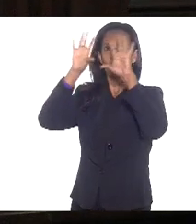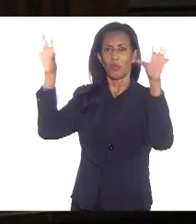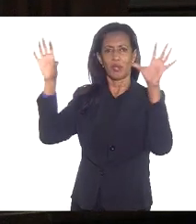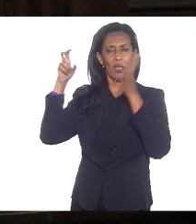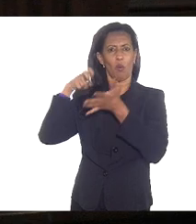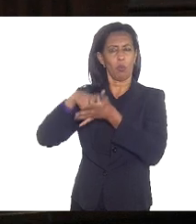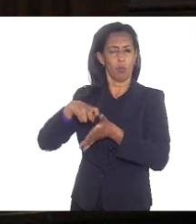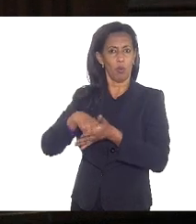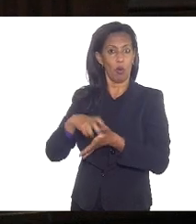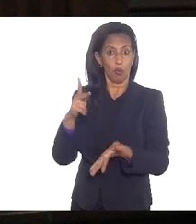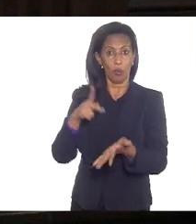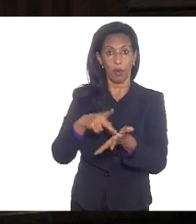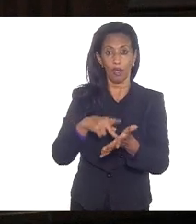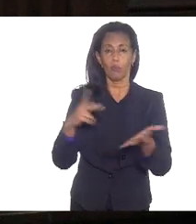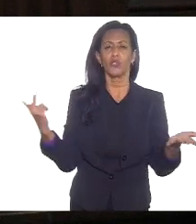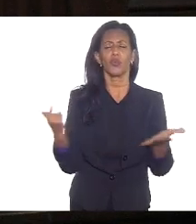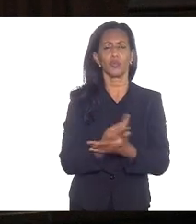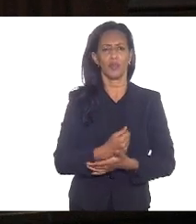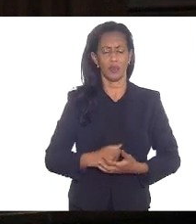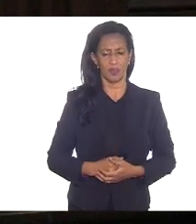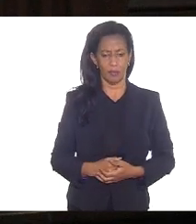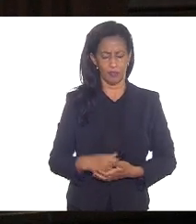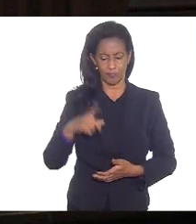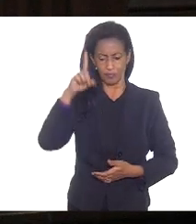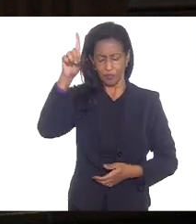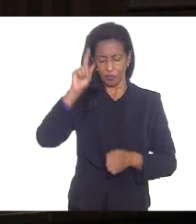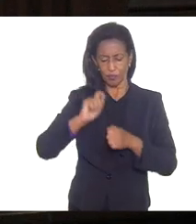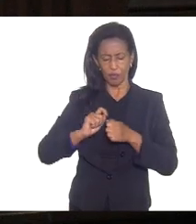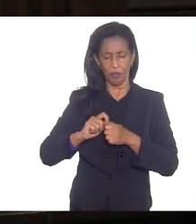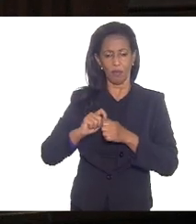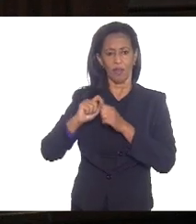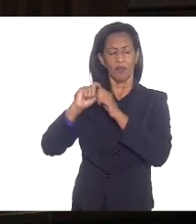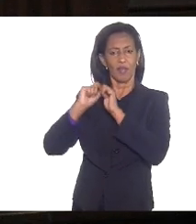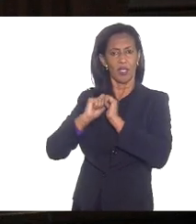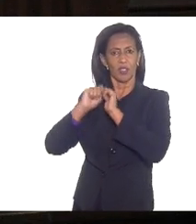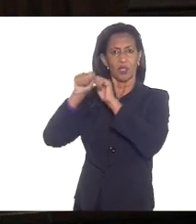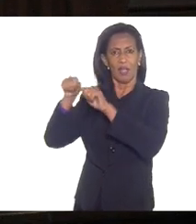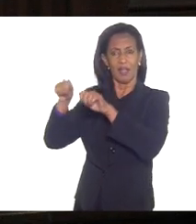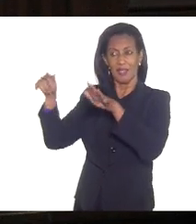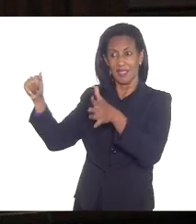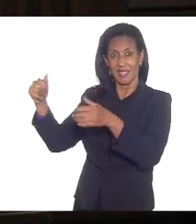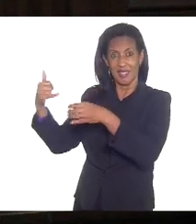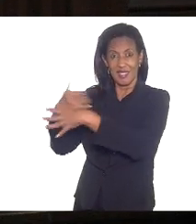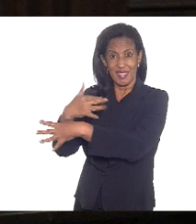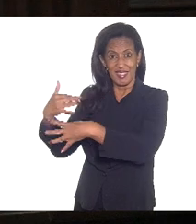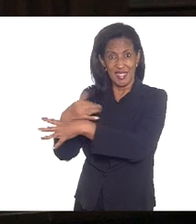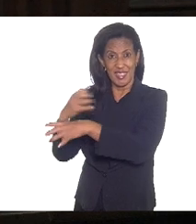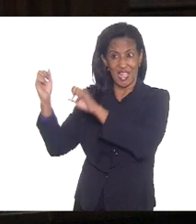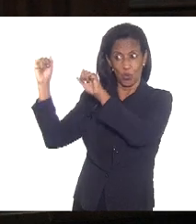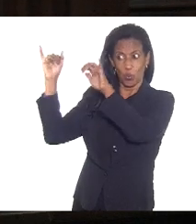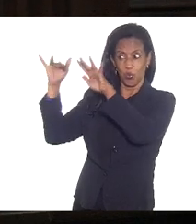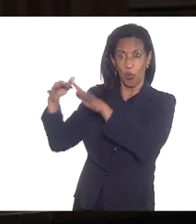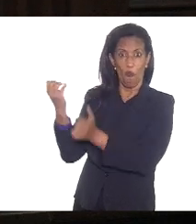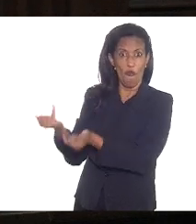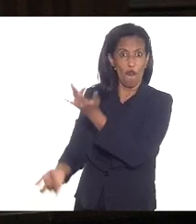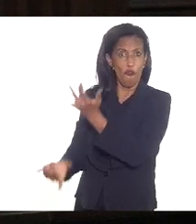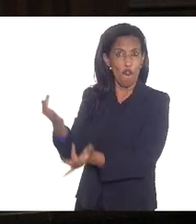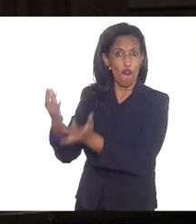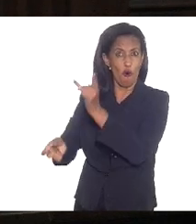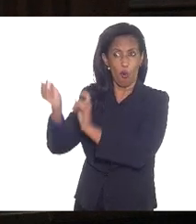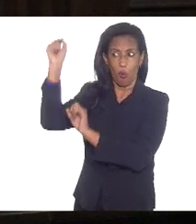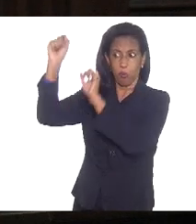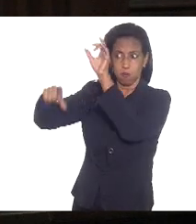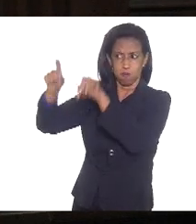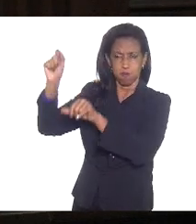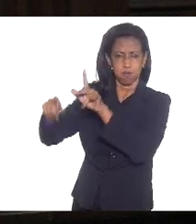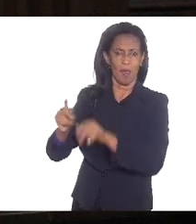O que realmente aconteceu? Deus fez cair sobre essas cidades fogo e enxofre. São Paulo, na